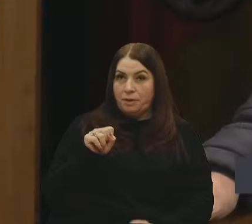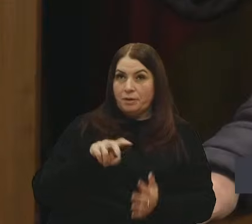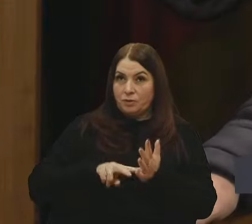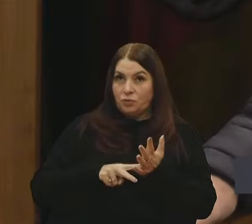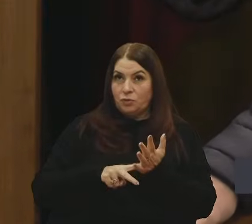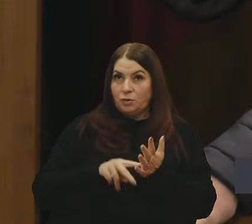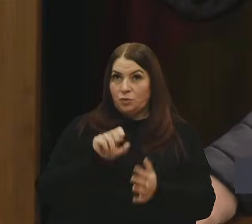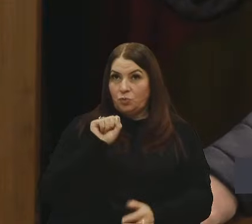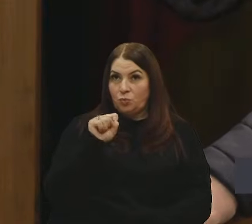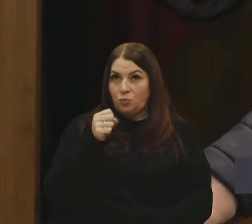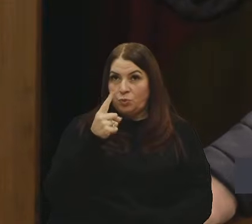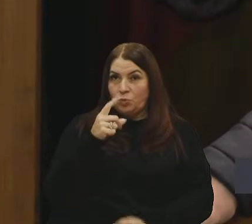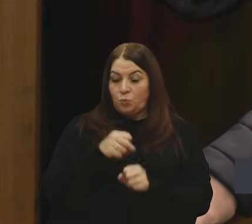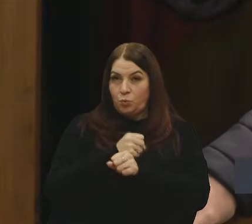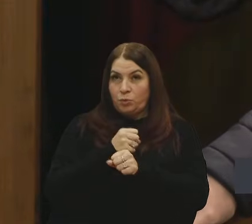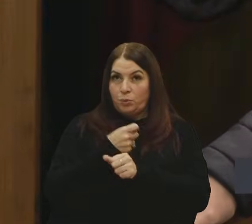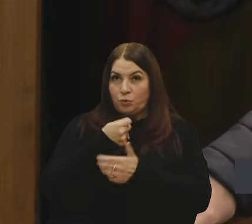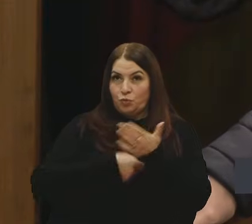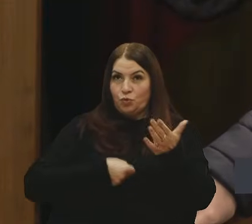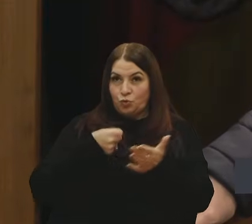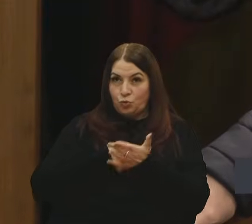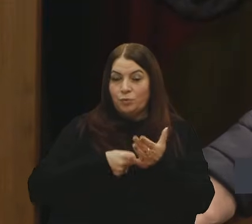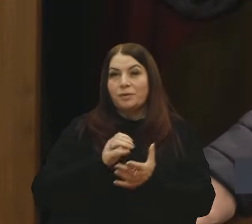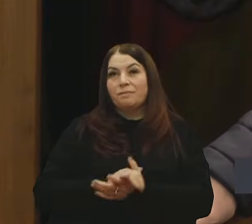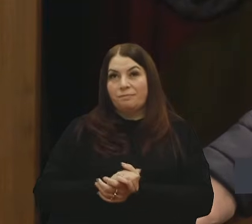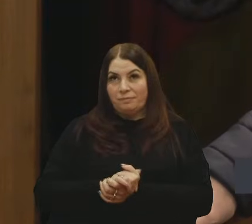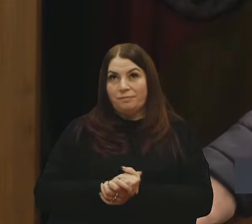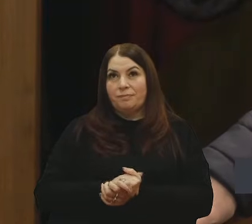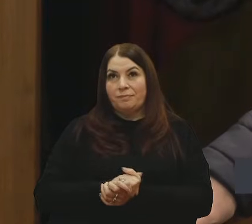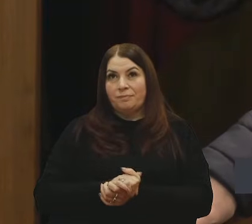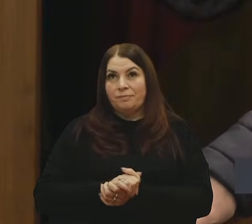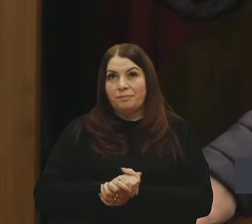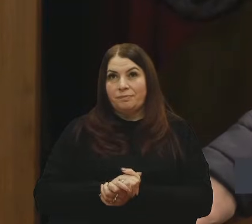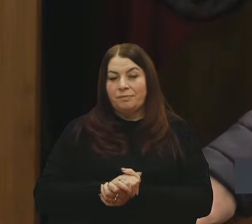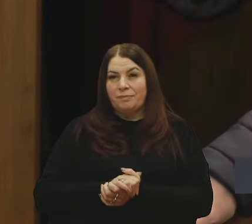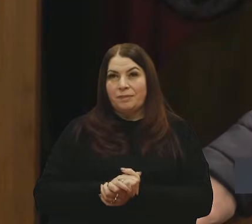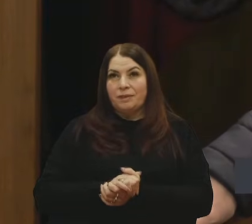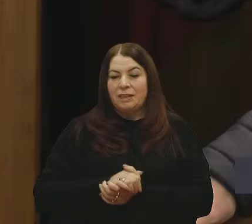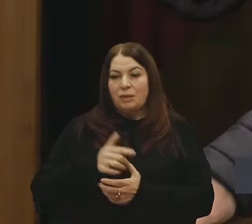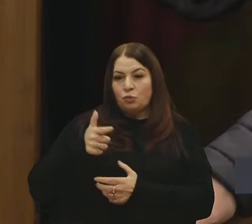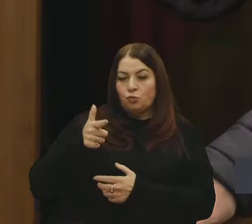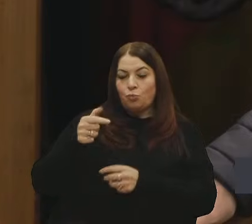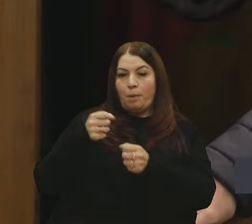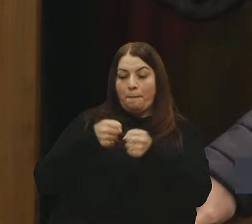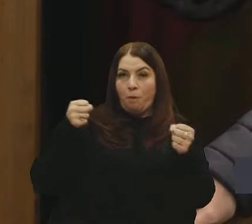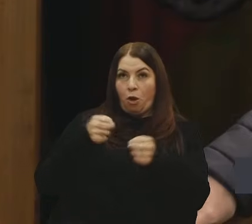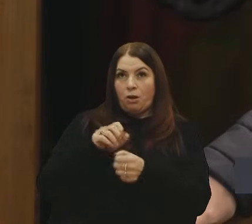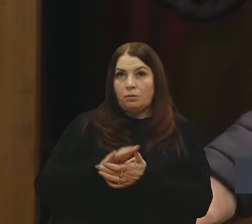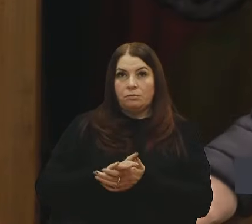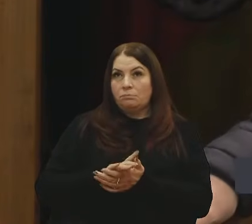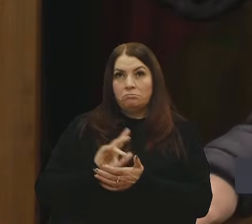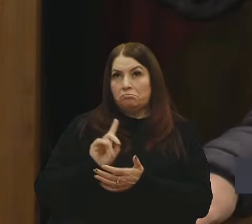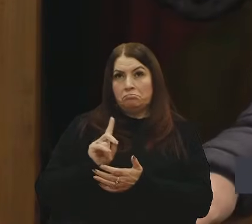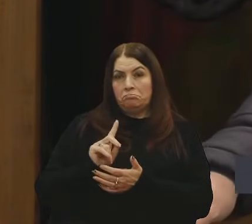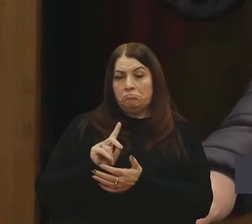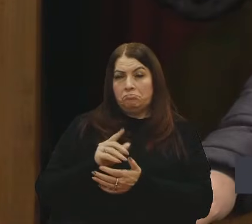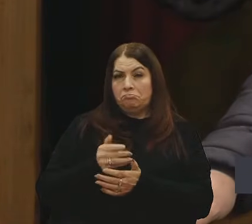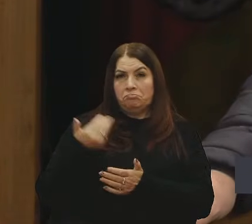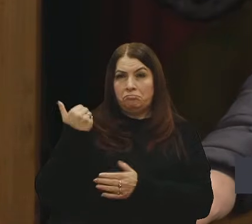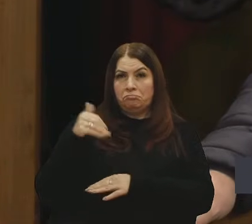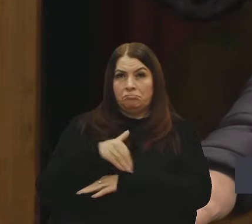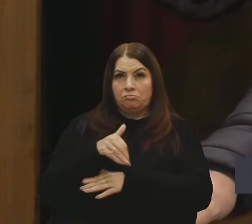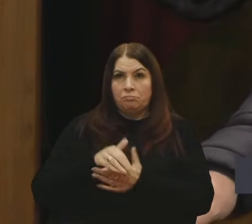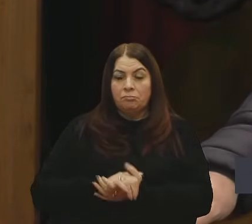tem 81 anos de luta. Bala de borracha não vai nos tirar da